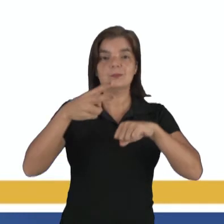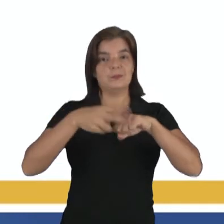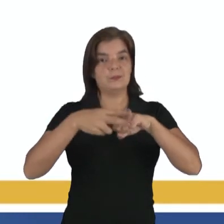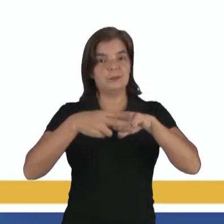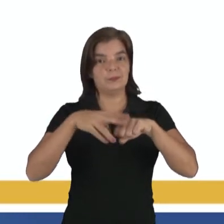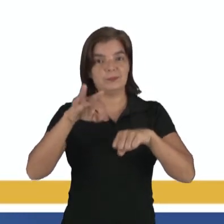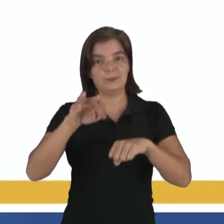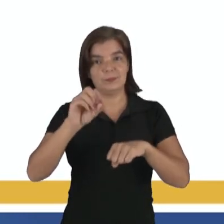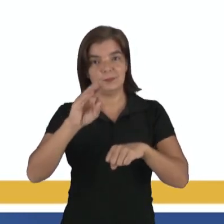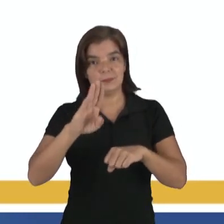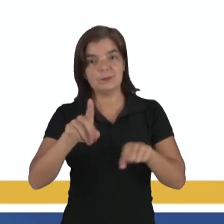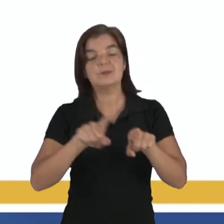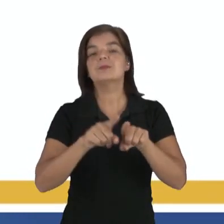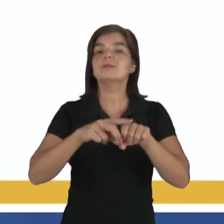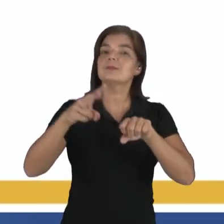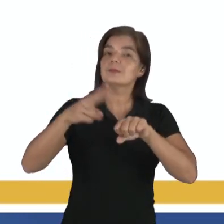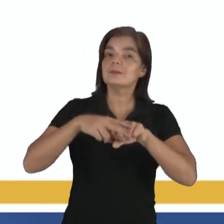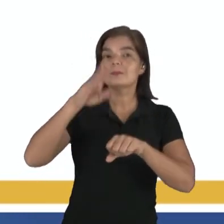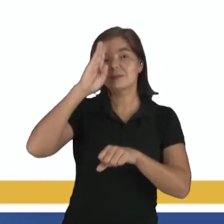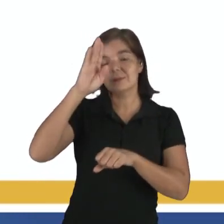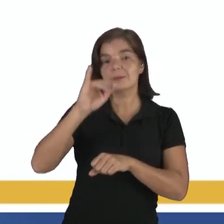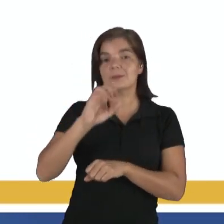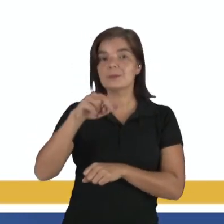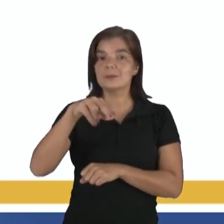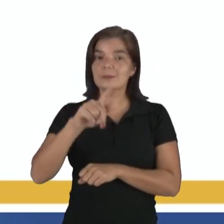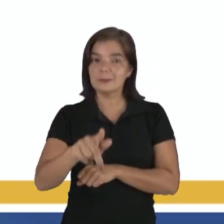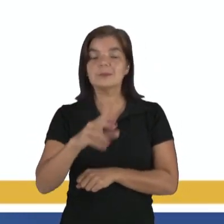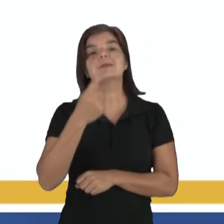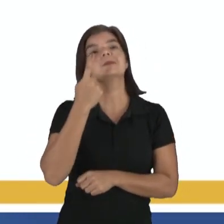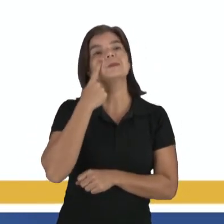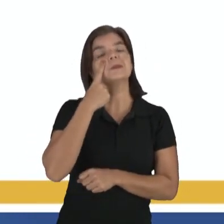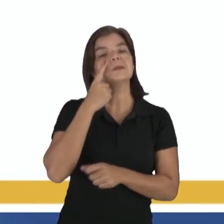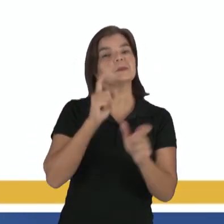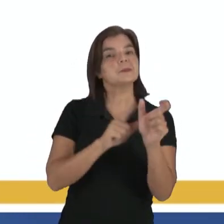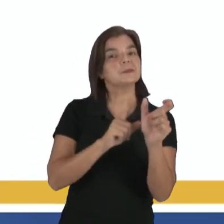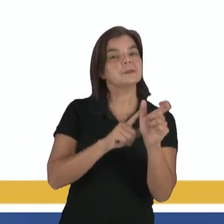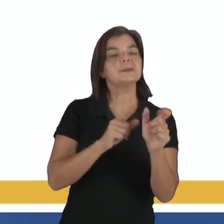to be, verbo principal com o finalzinho em ing. Então, olhem